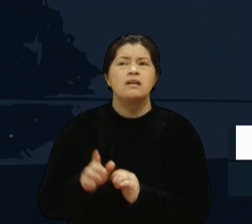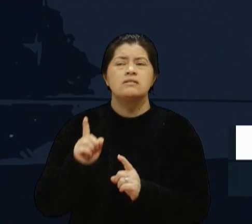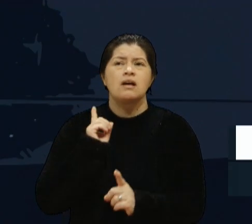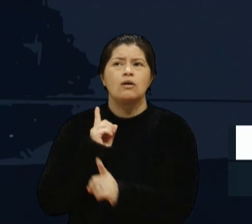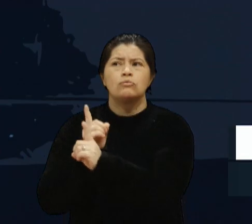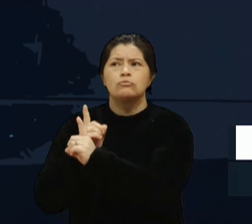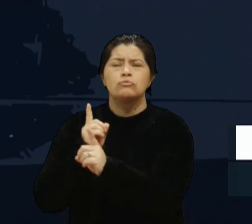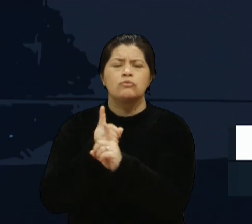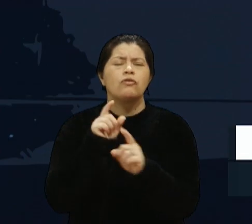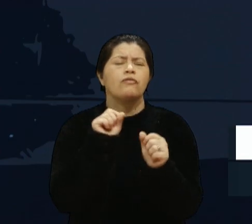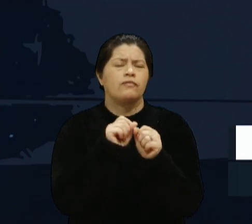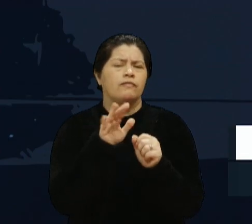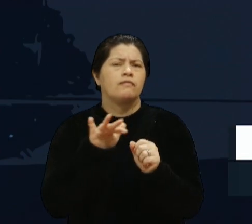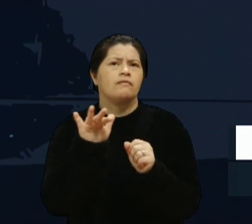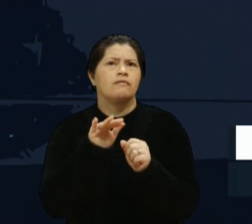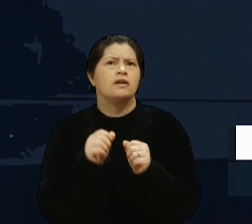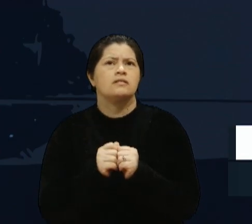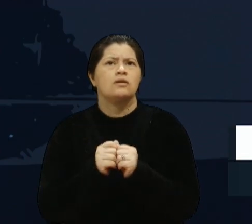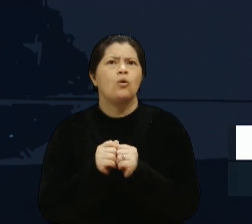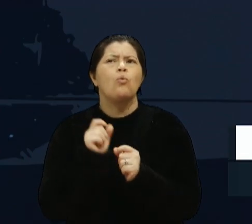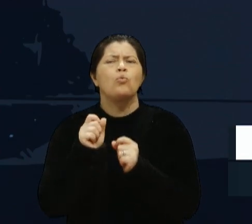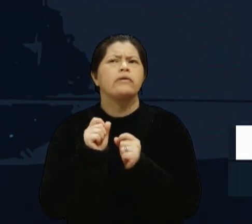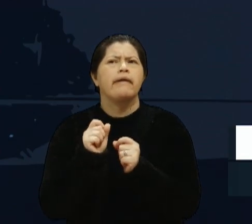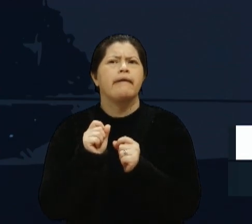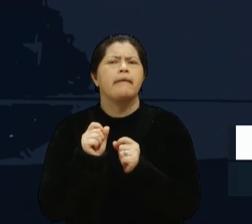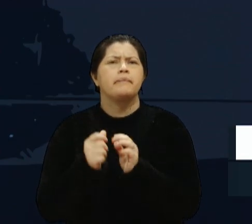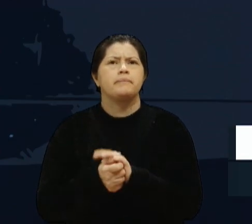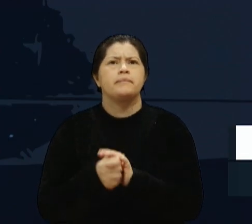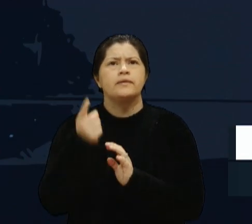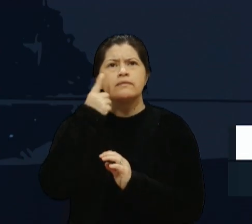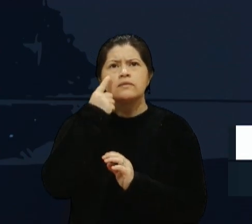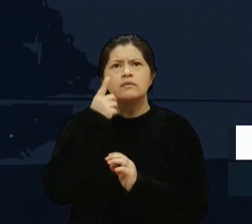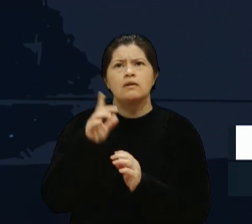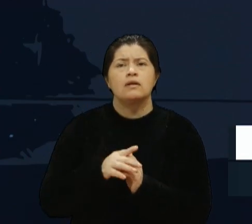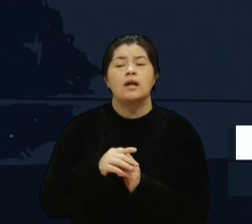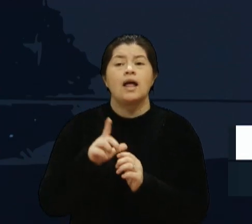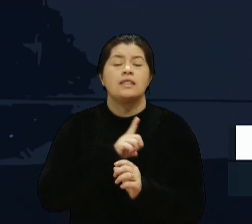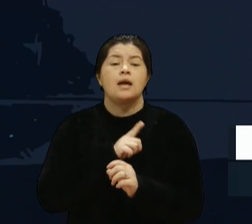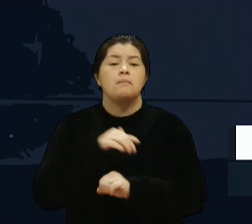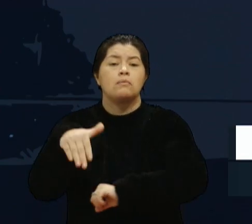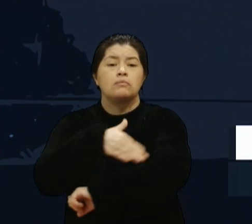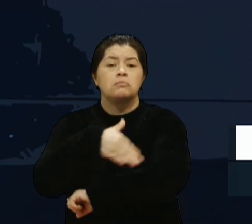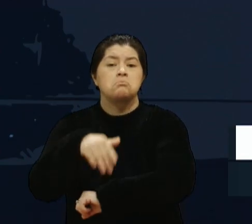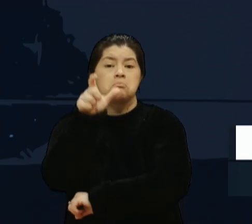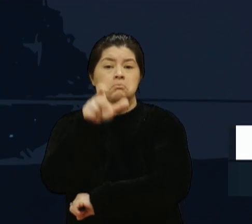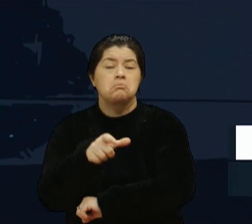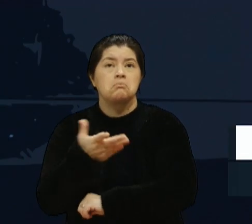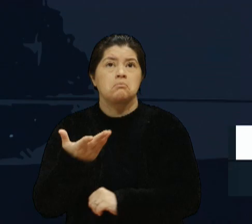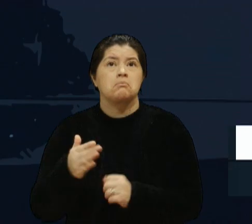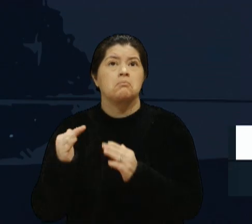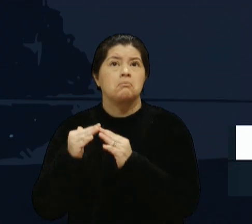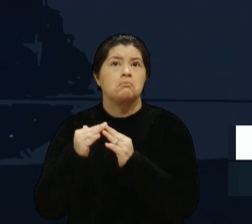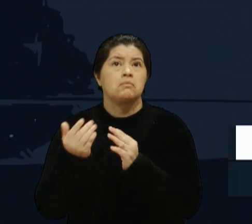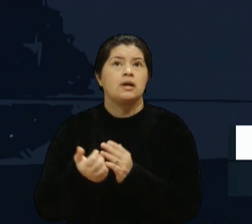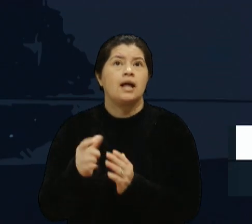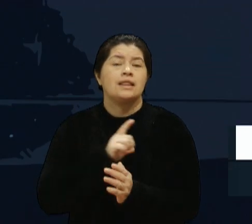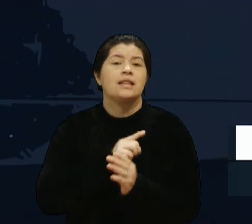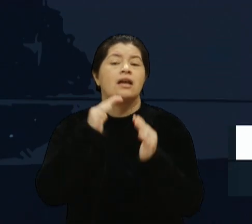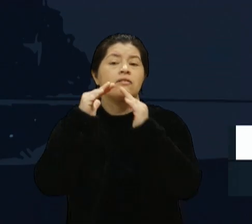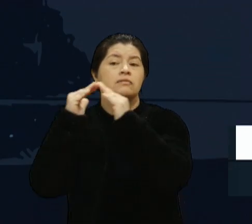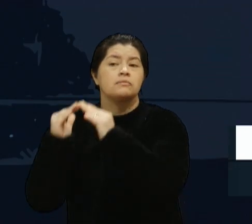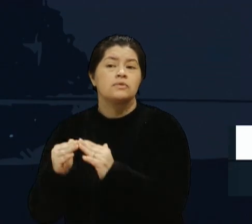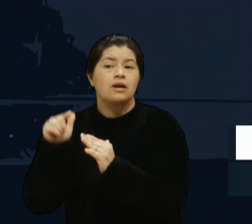que a gente faz, o que a gente detectou? Nós temos morador de rua que mora, por exemplo, tem uma residência